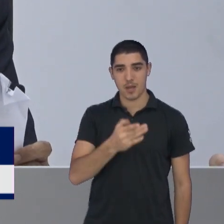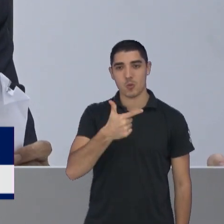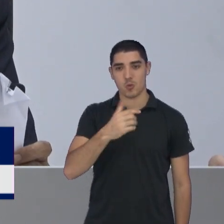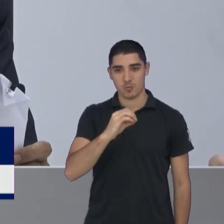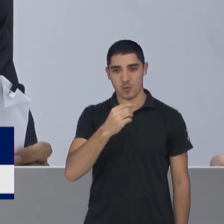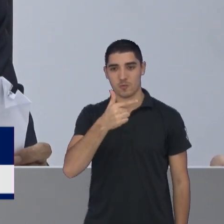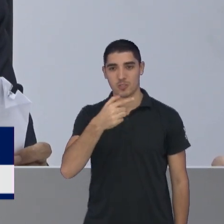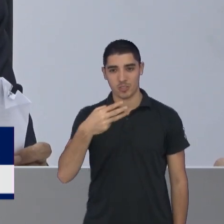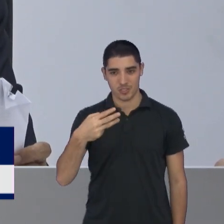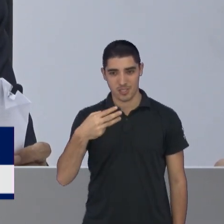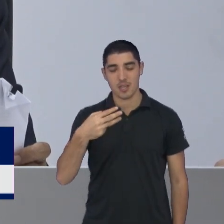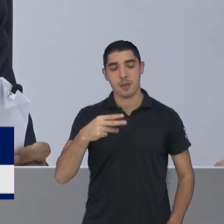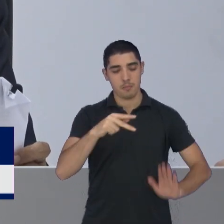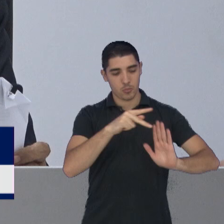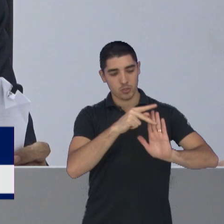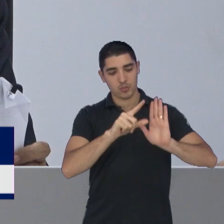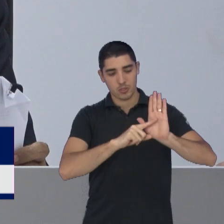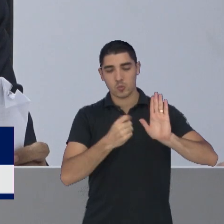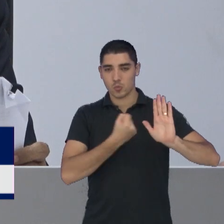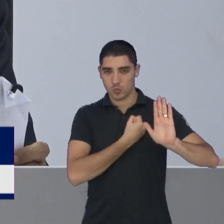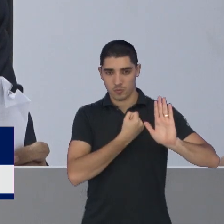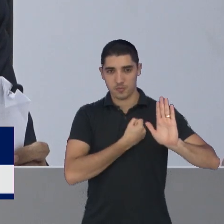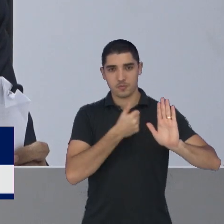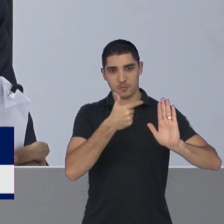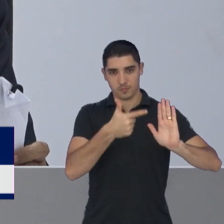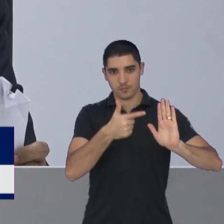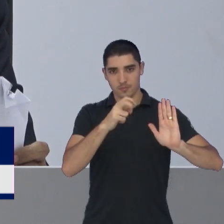8143/2023, projeto de lei número